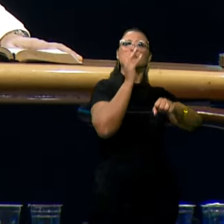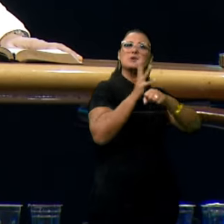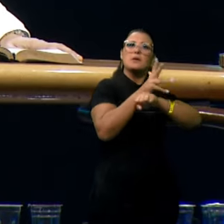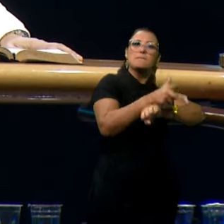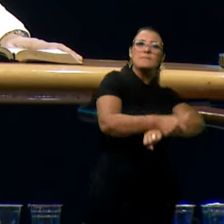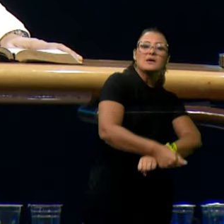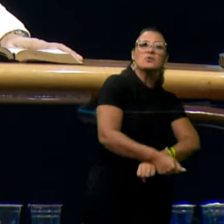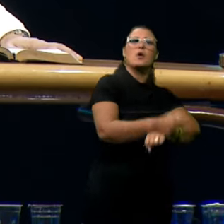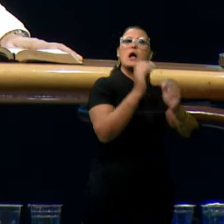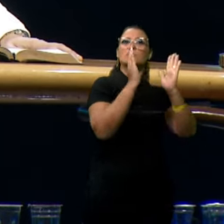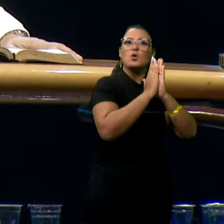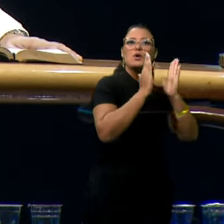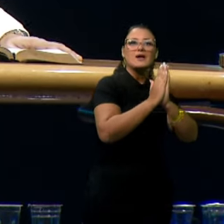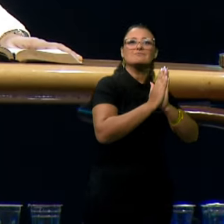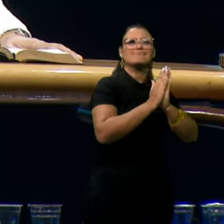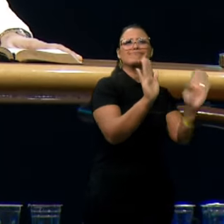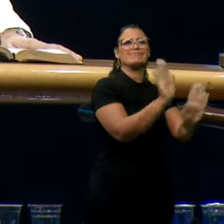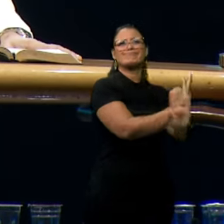aprender